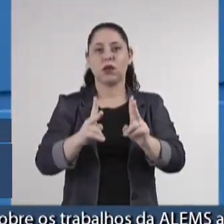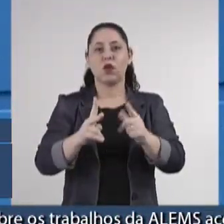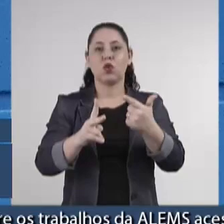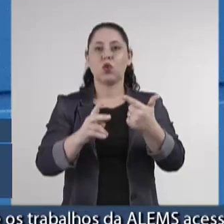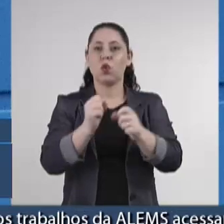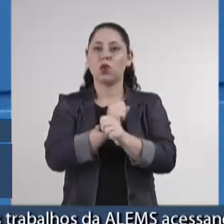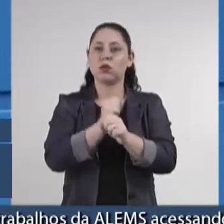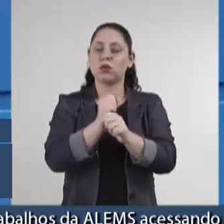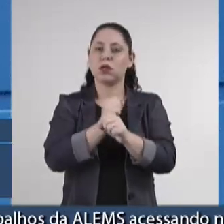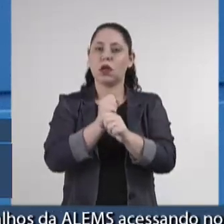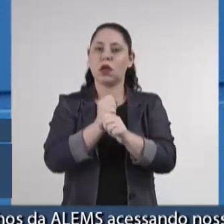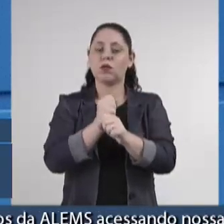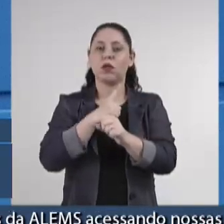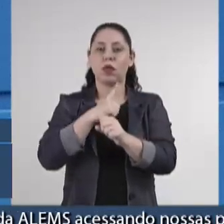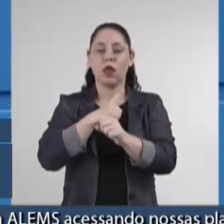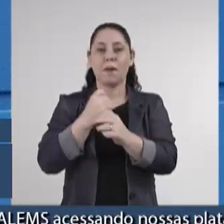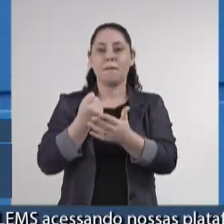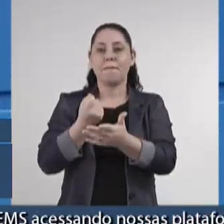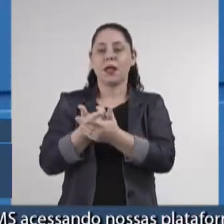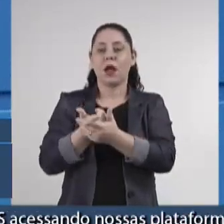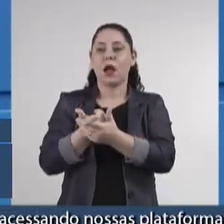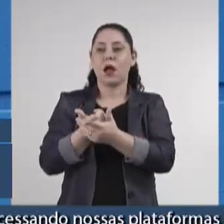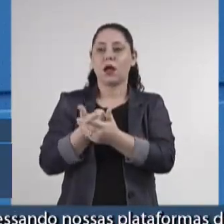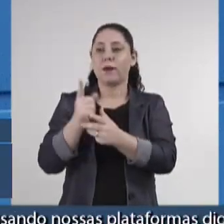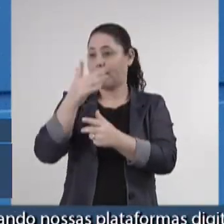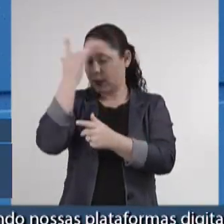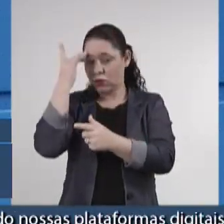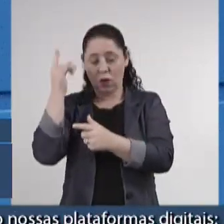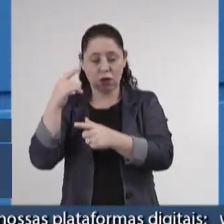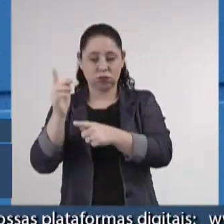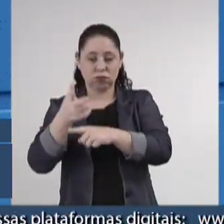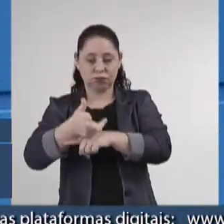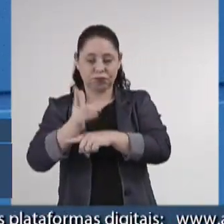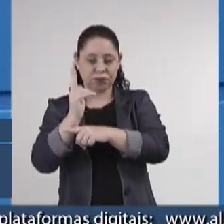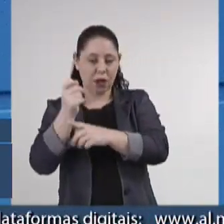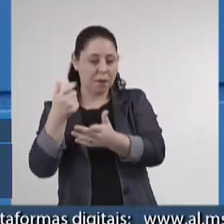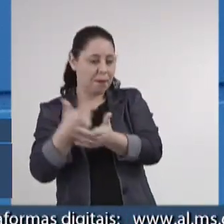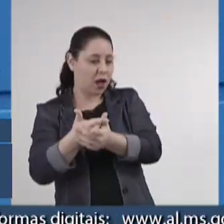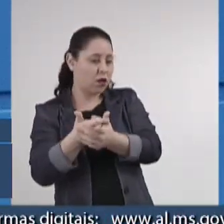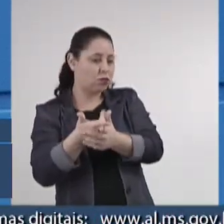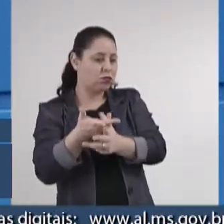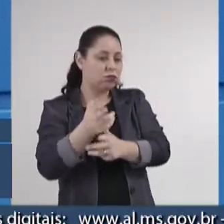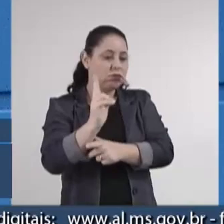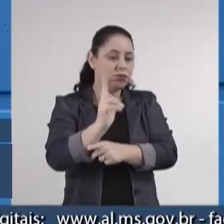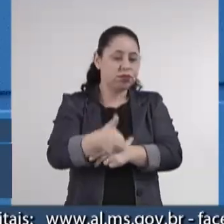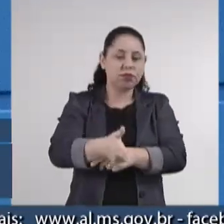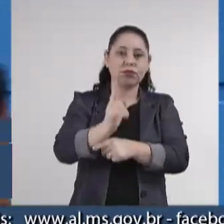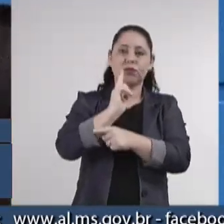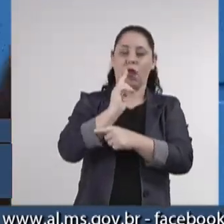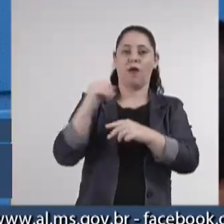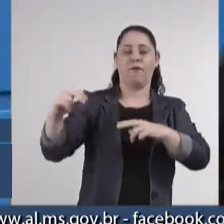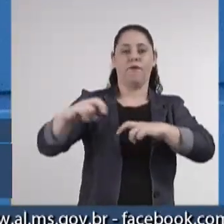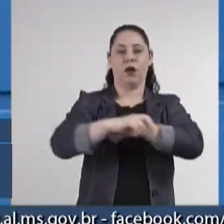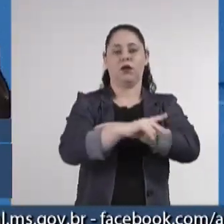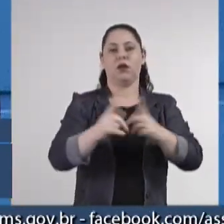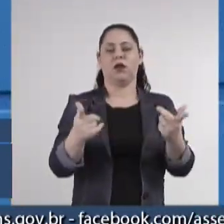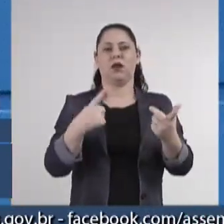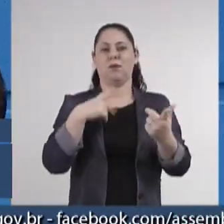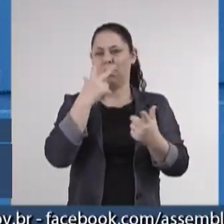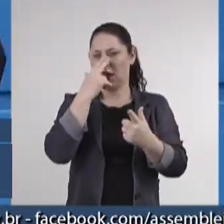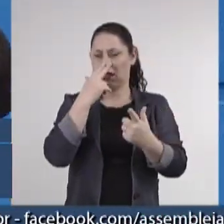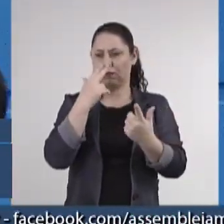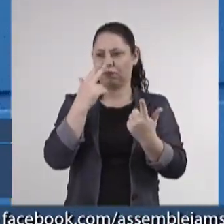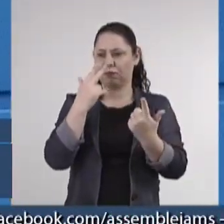mais 2 anos cobrando pedágio sem a responsabilidade de fazer, tá certo, investimento. Isso até depõe contra a